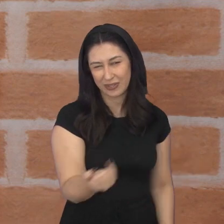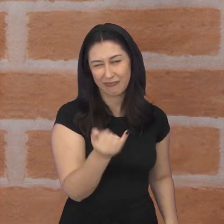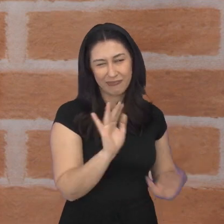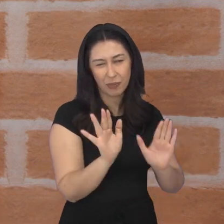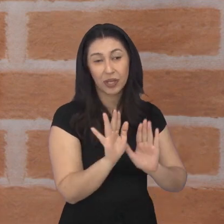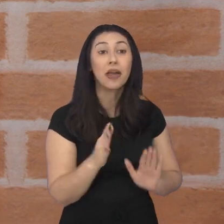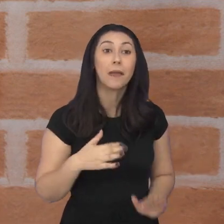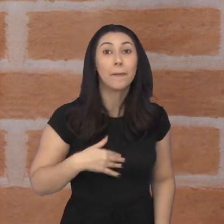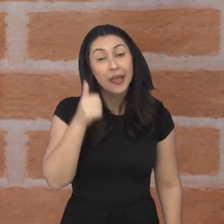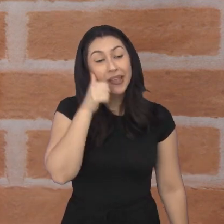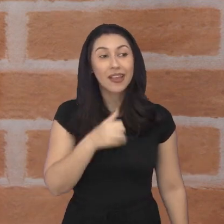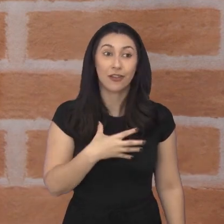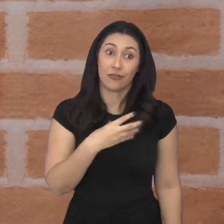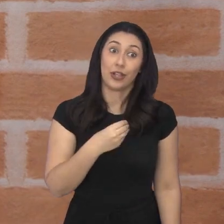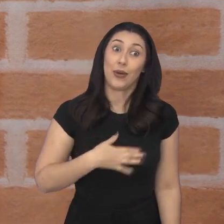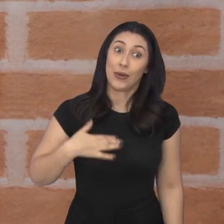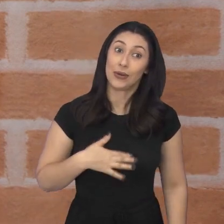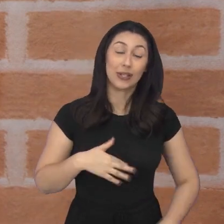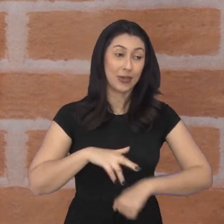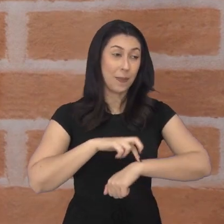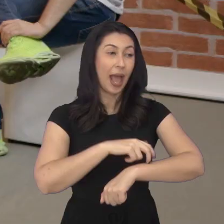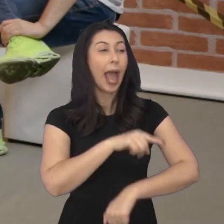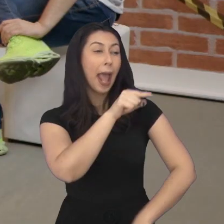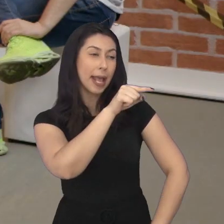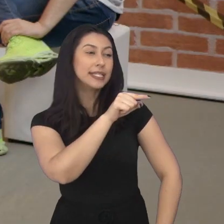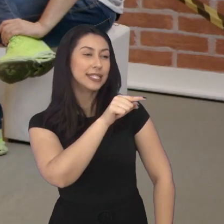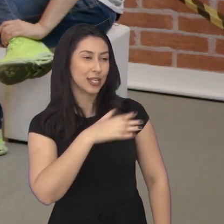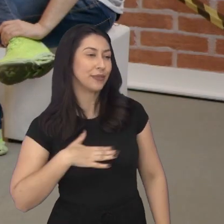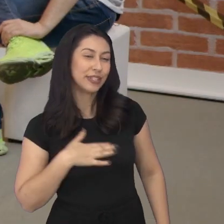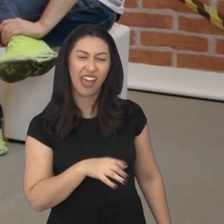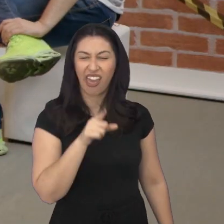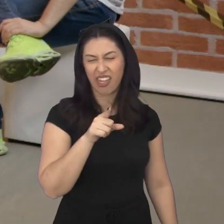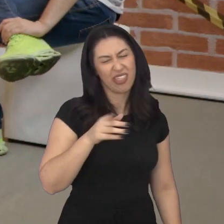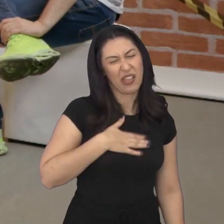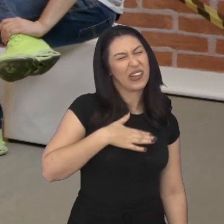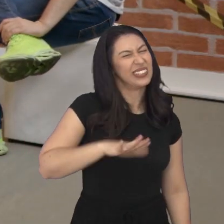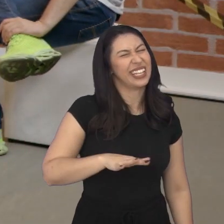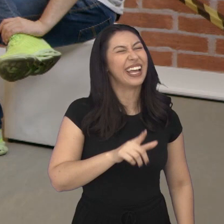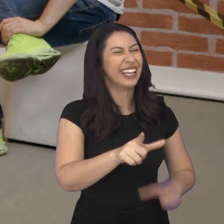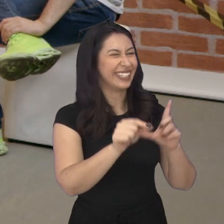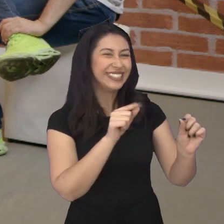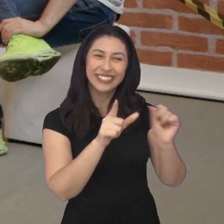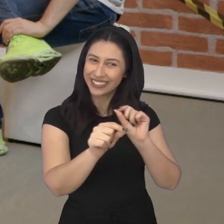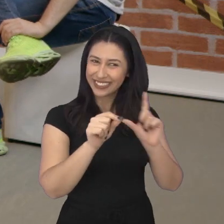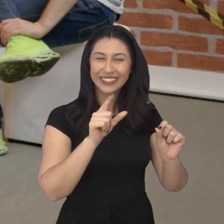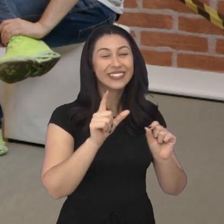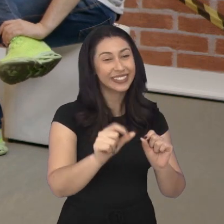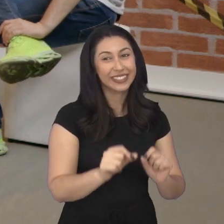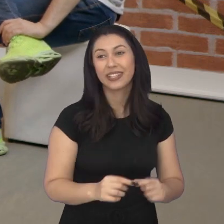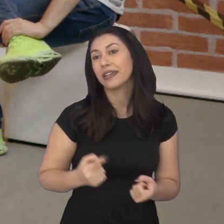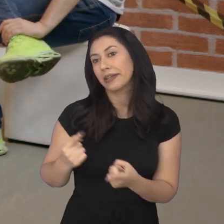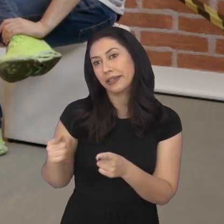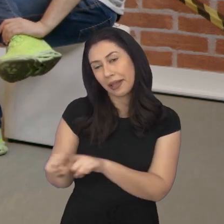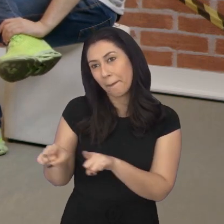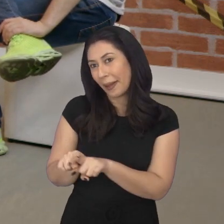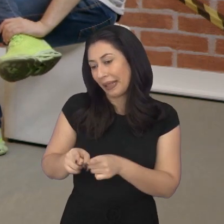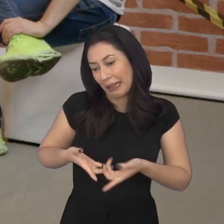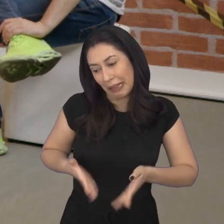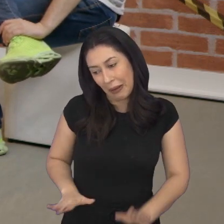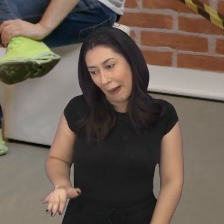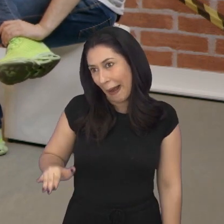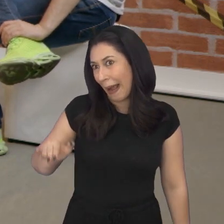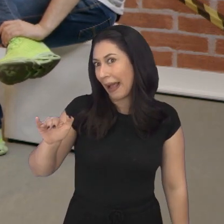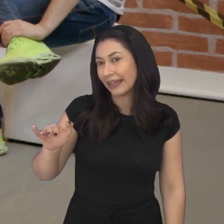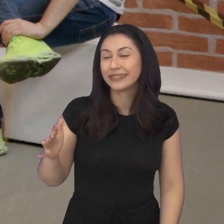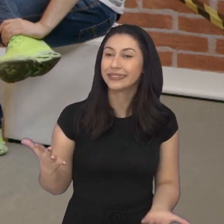As minhas filhas já falam assim, mamãe, esse maiô bonito, esse aqui eu não quero, esse aqui eu vou. Elas escolhem o maiô delas. Mas já nasceram nesse meio também, né?